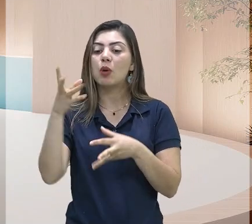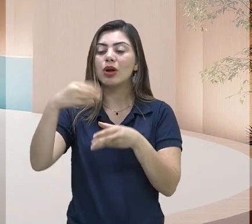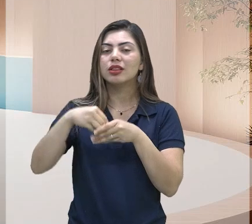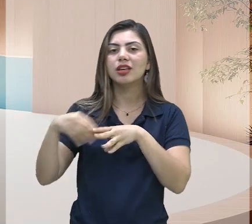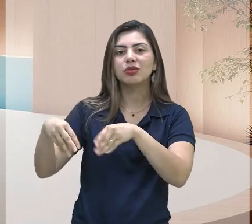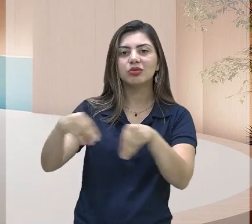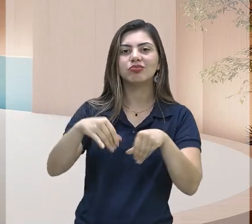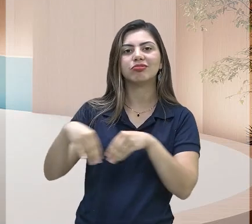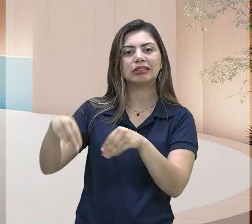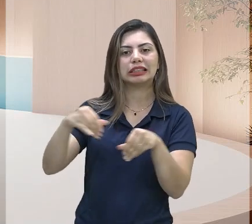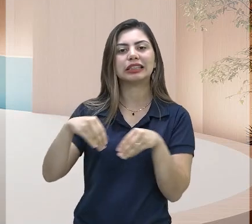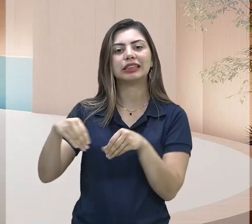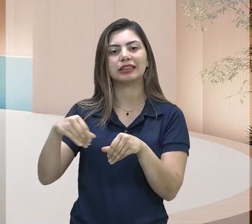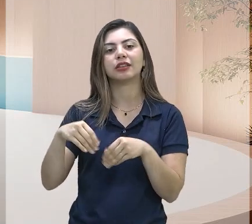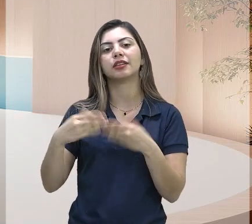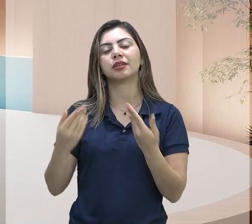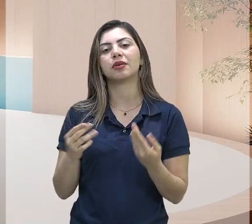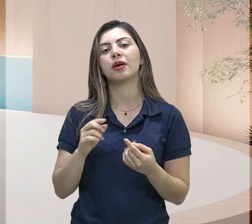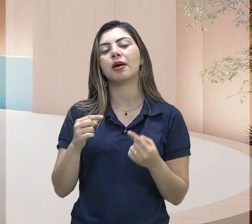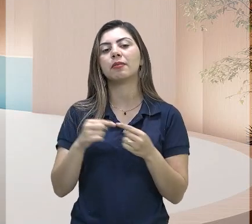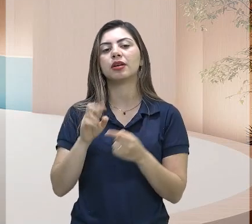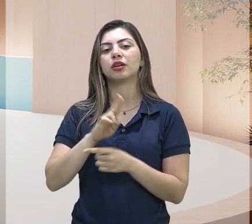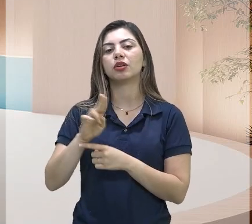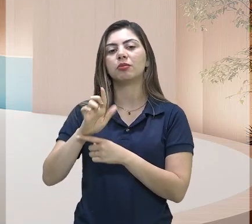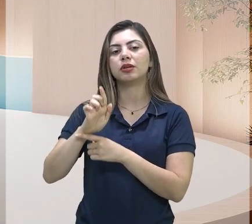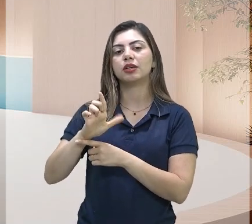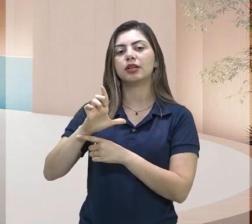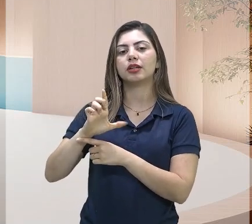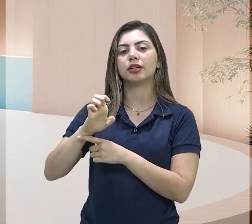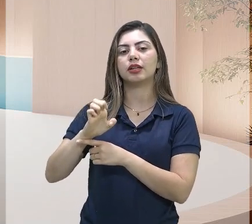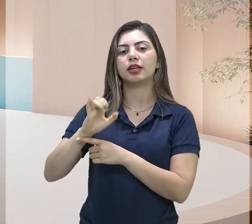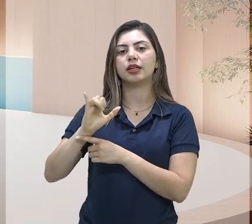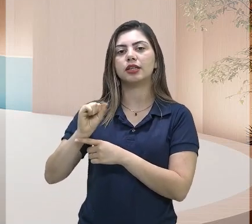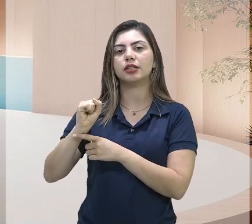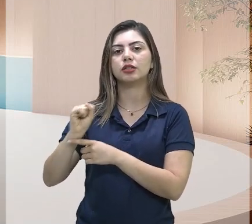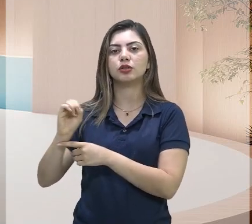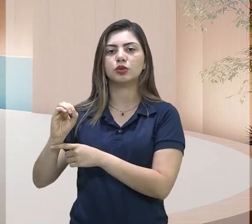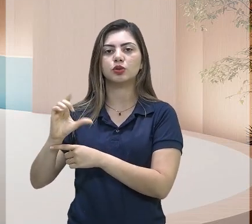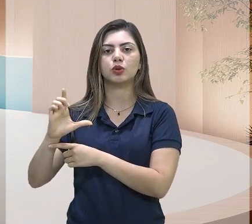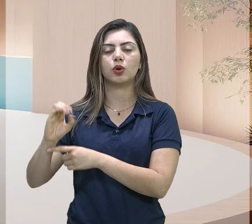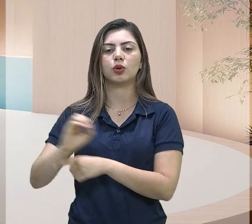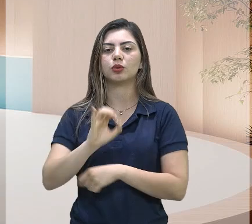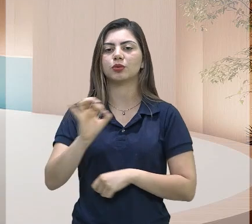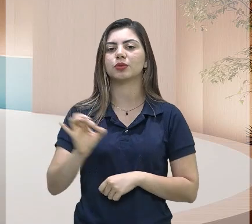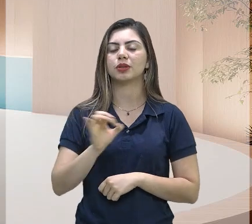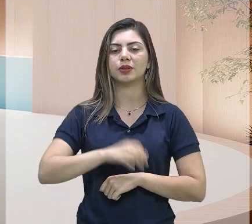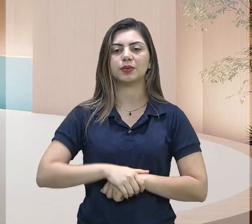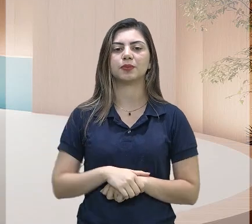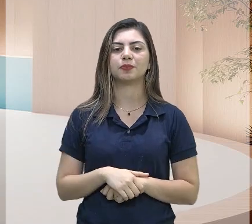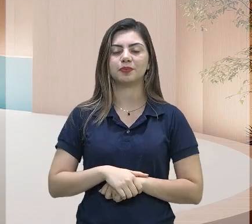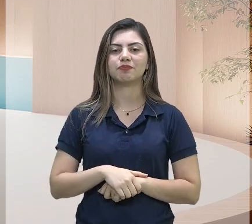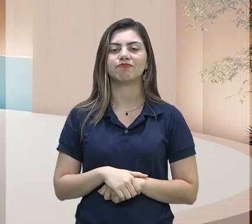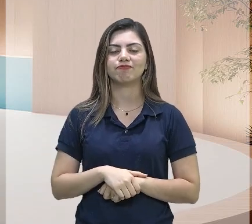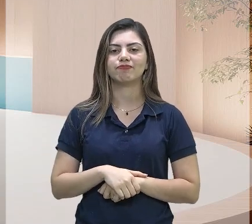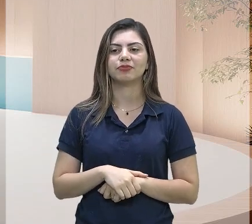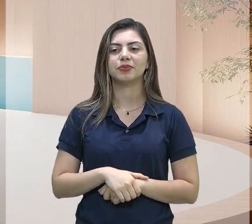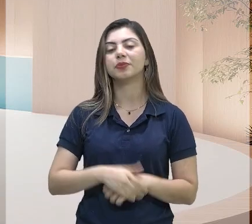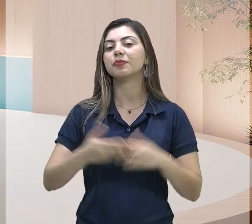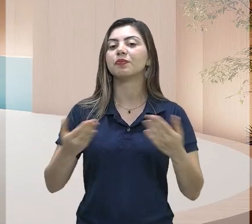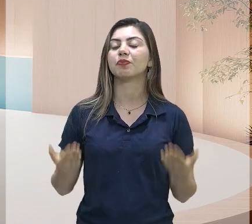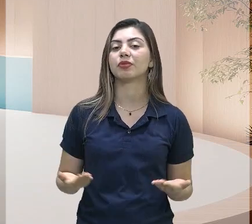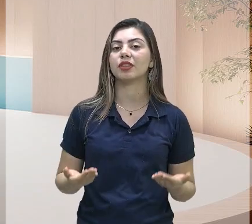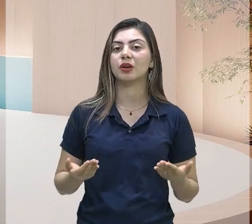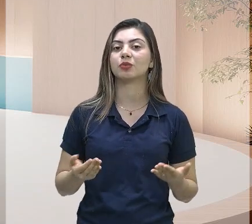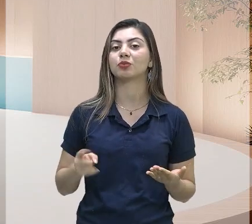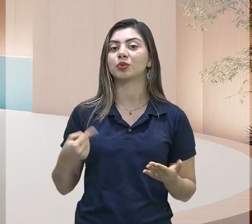nesse solo, no chamado gleisossolo, caso eu tenha me equivocado, tá? Gleisossolo. Bem, a partir desse